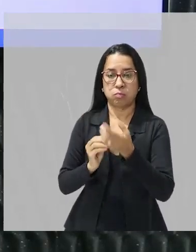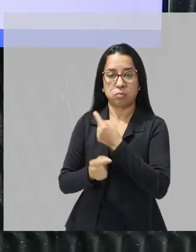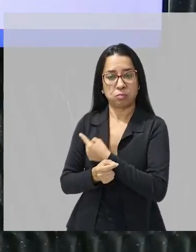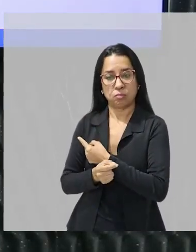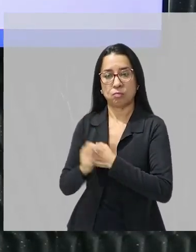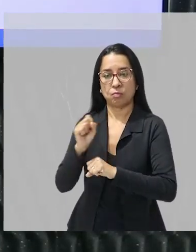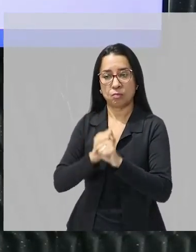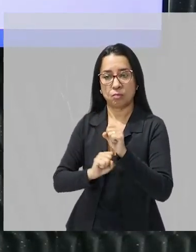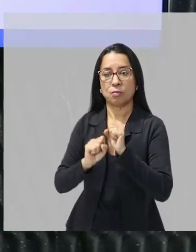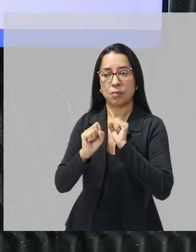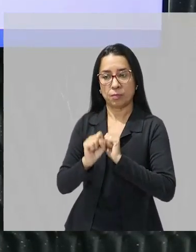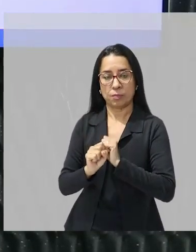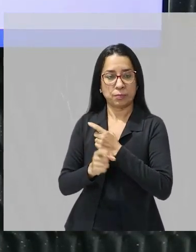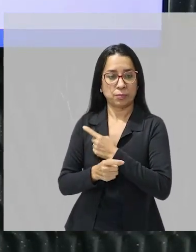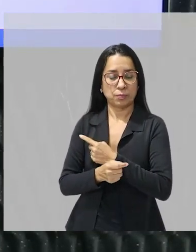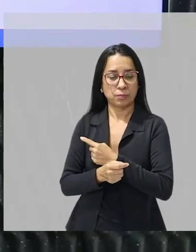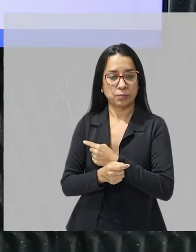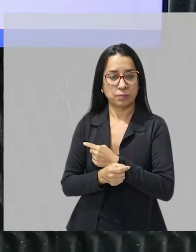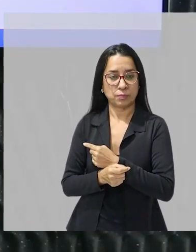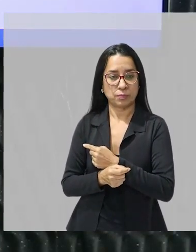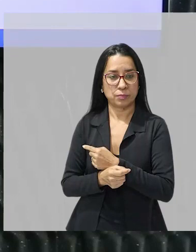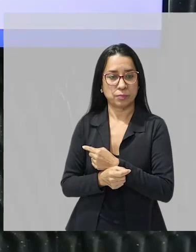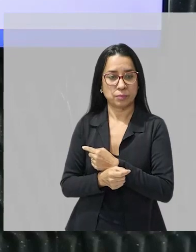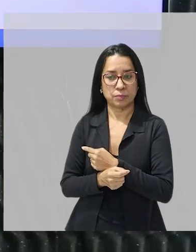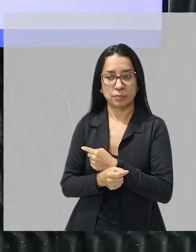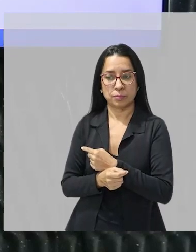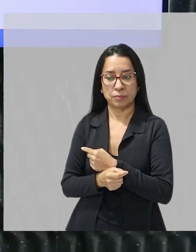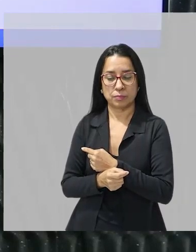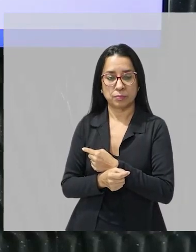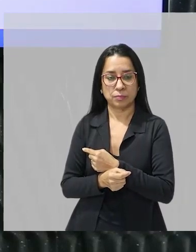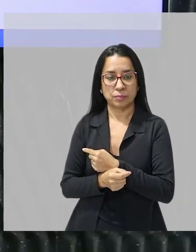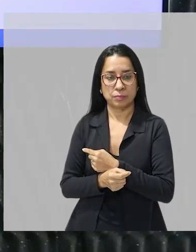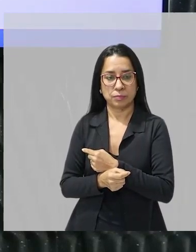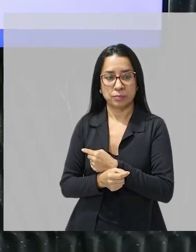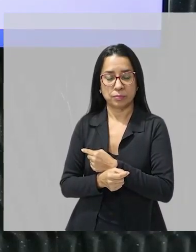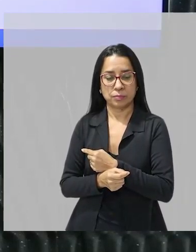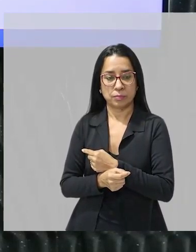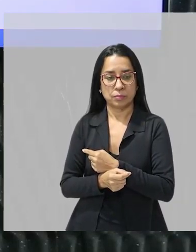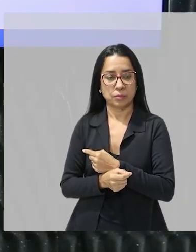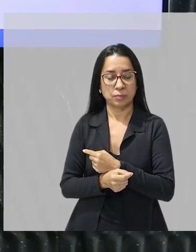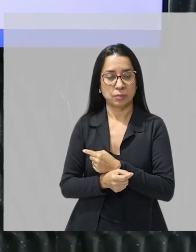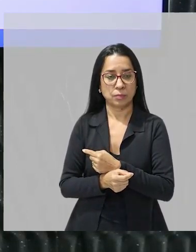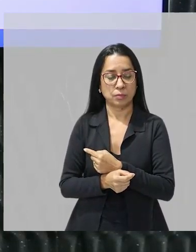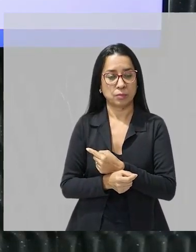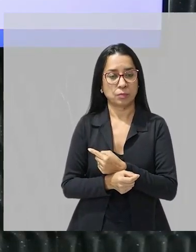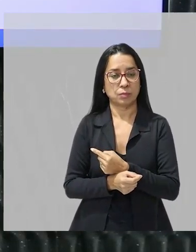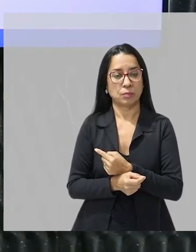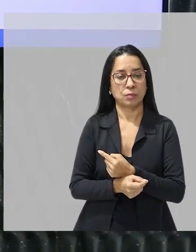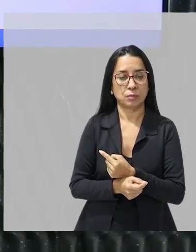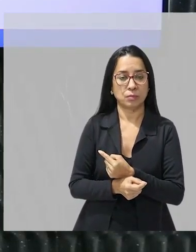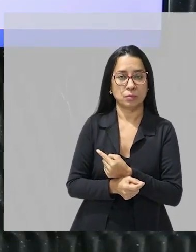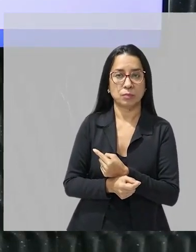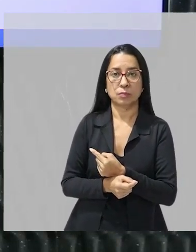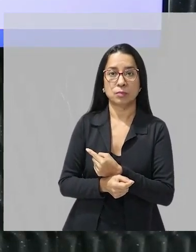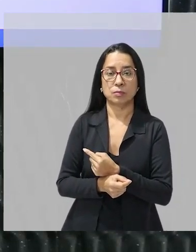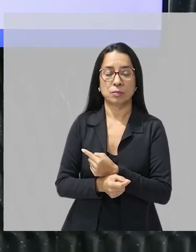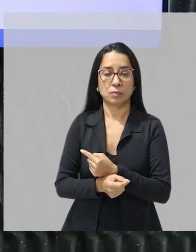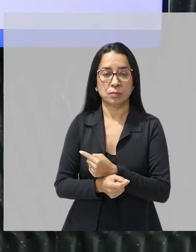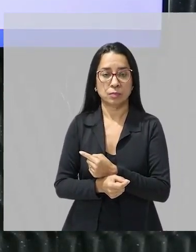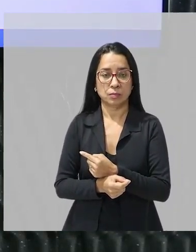sangue ocorre por causa de quê, gente? A alteração, na verdade, tá? A alteração dessa concentração da